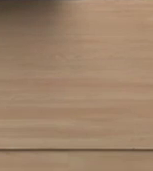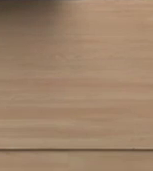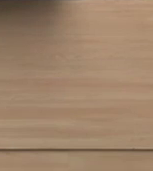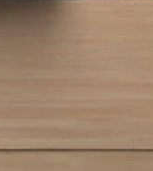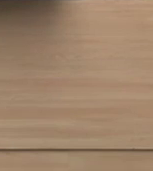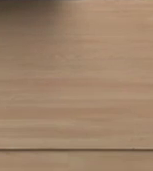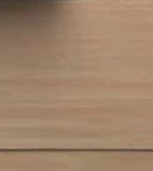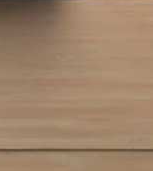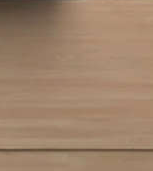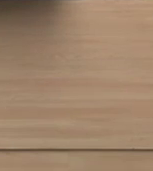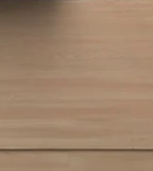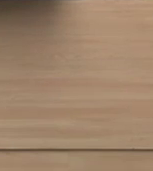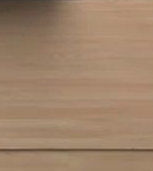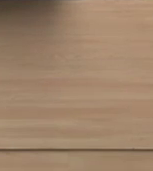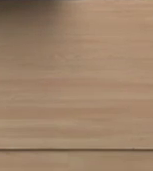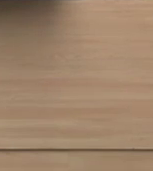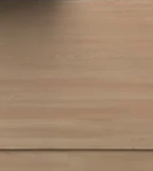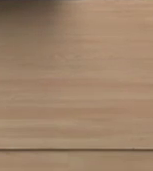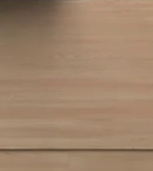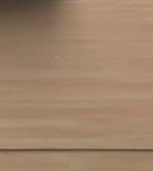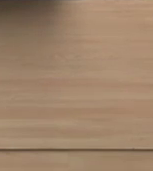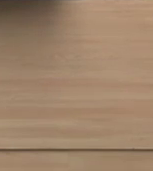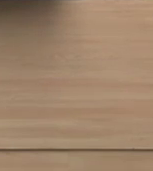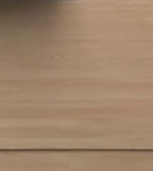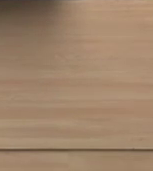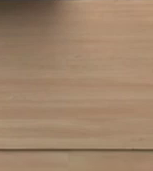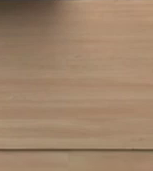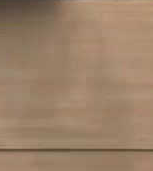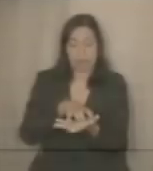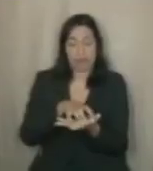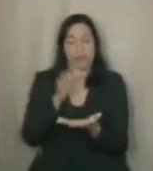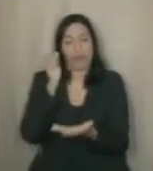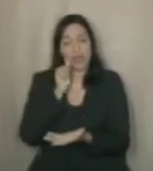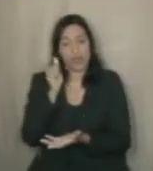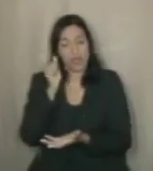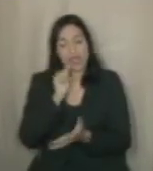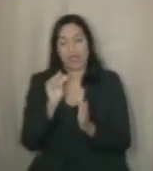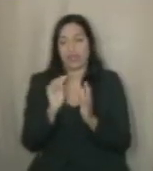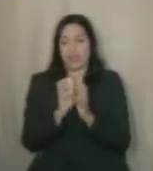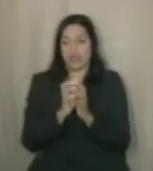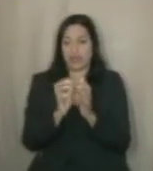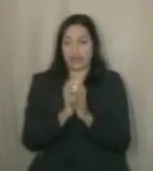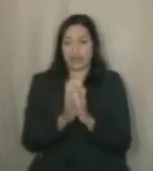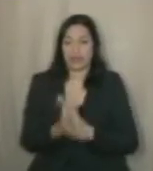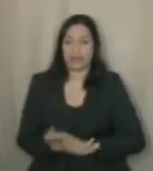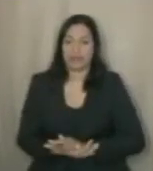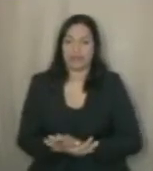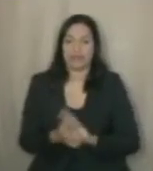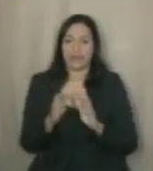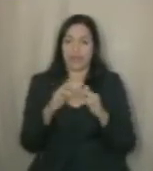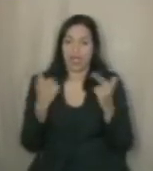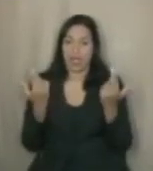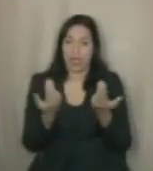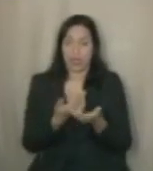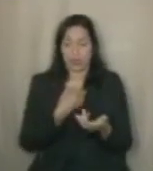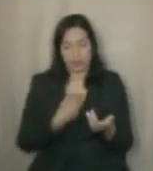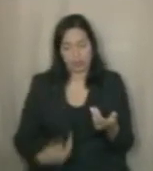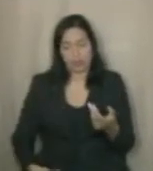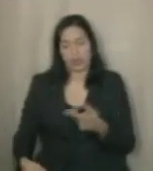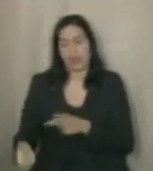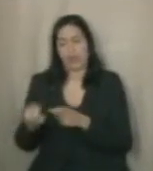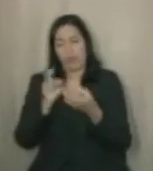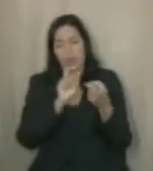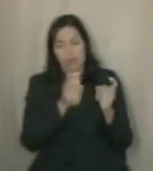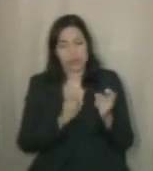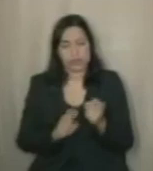a necessidade de ampliação das delegacias da mulher na cidade a audiência ela transcorreu com debate